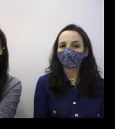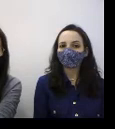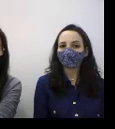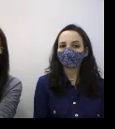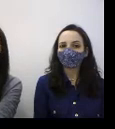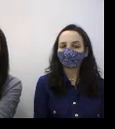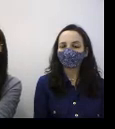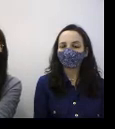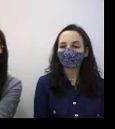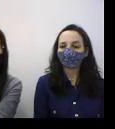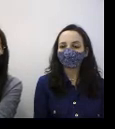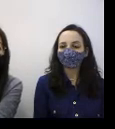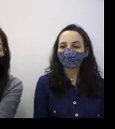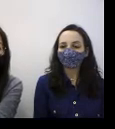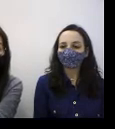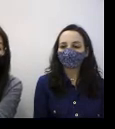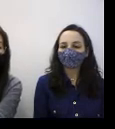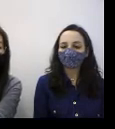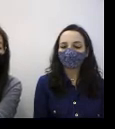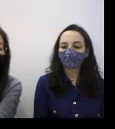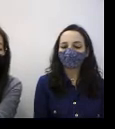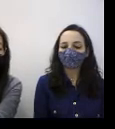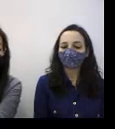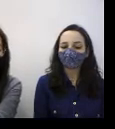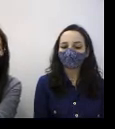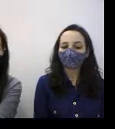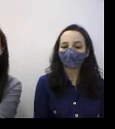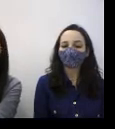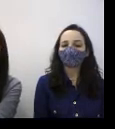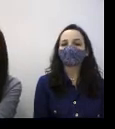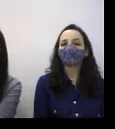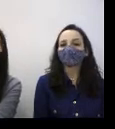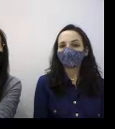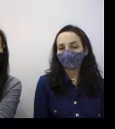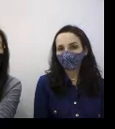esse equilíbrio. Por isso, daí a importância, né, de procurar um profissional